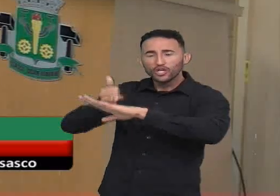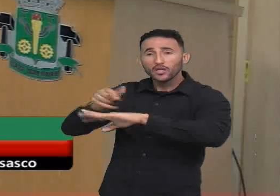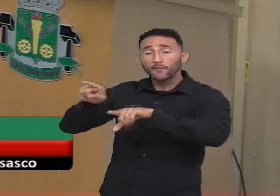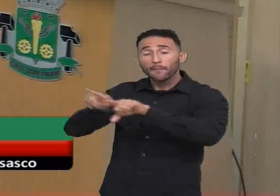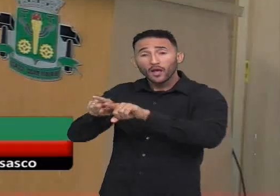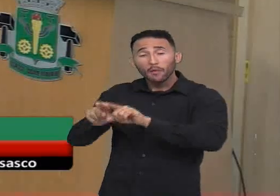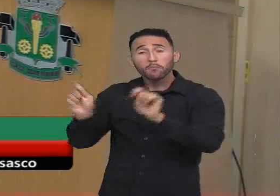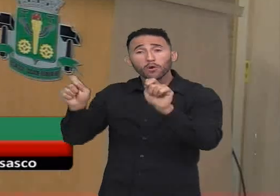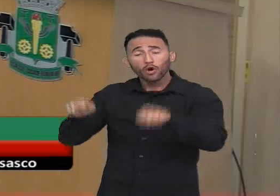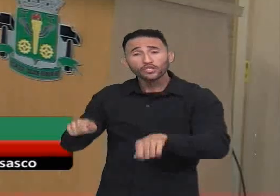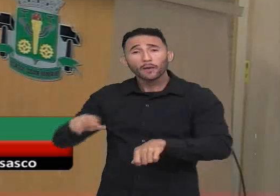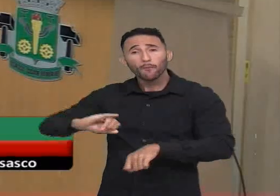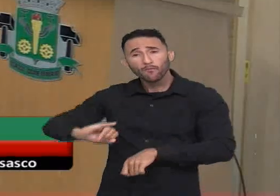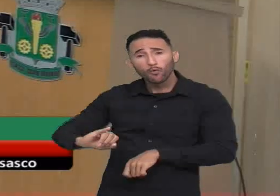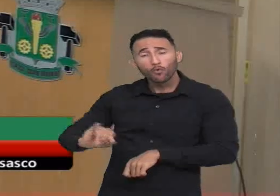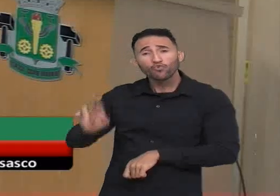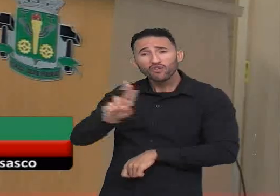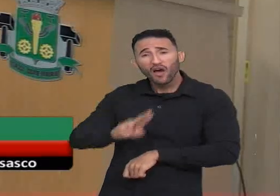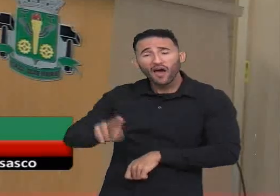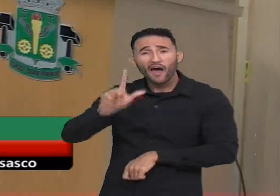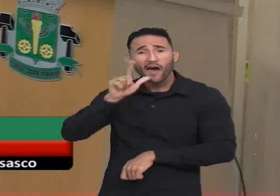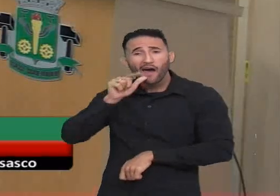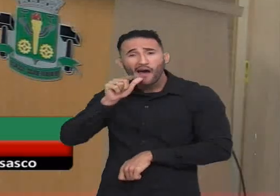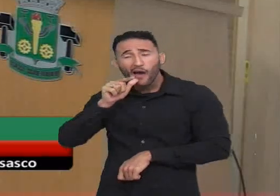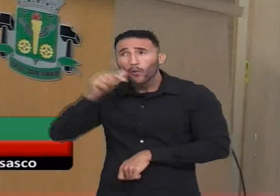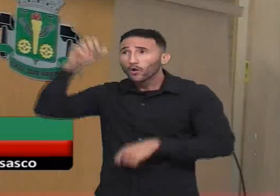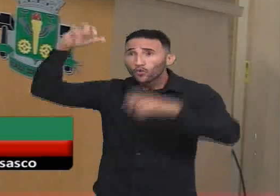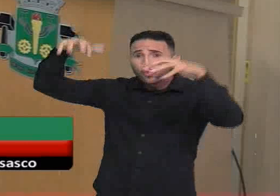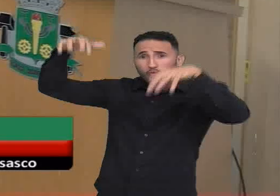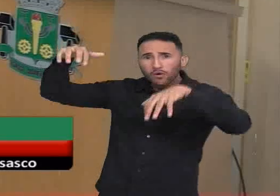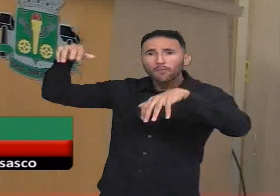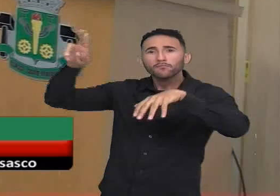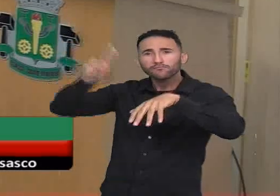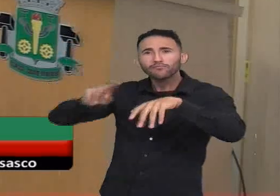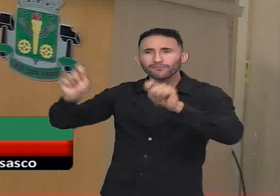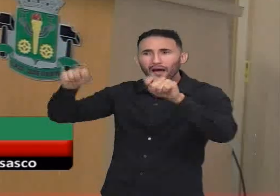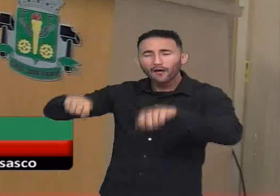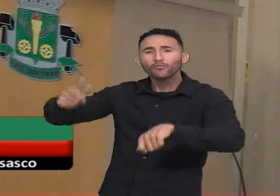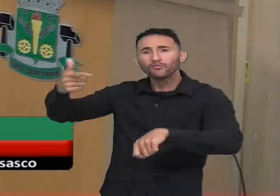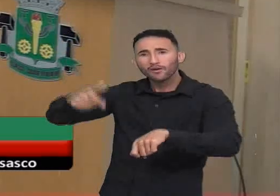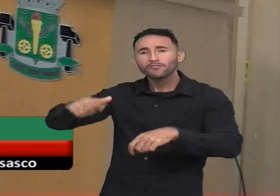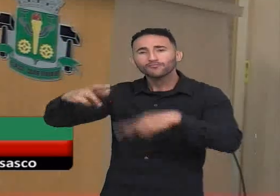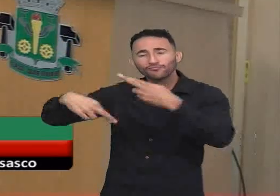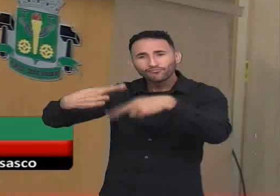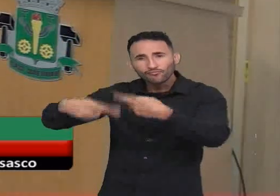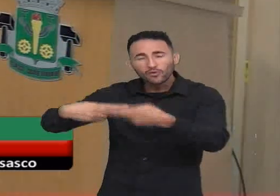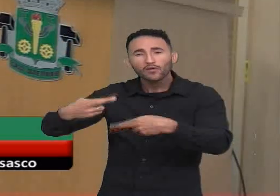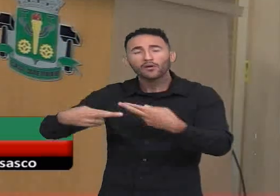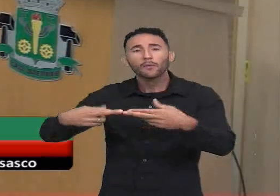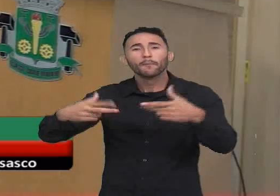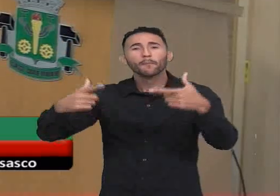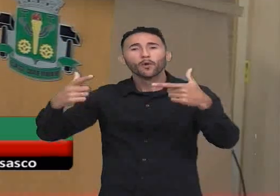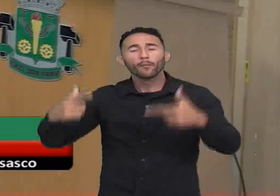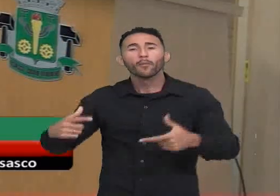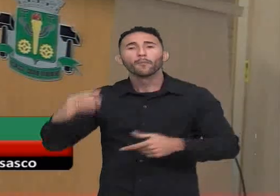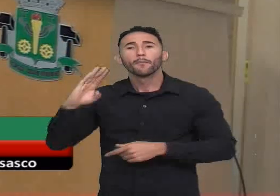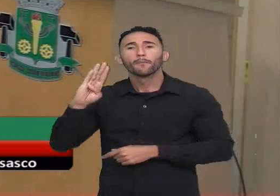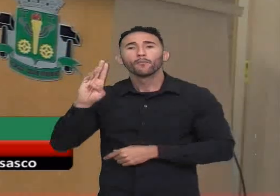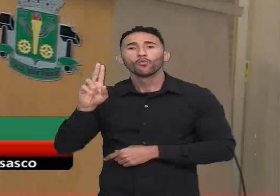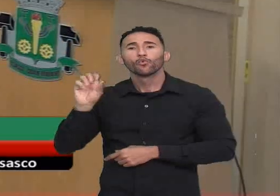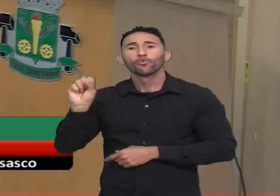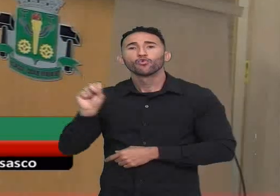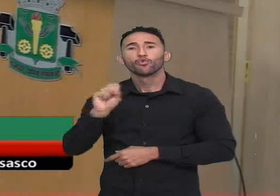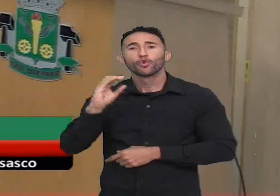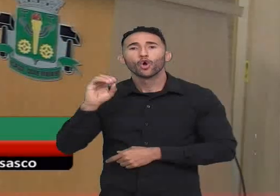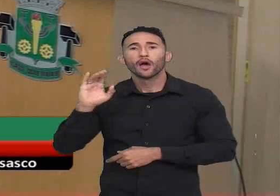em novos prédios públicos do município, da Avenida Bussocaba, 300 Jardim Agudo. Indicação do